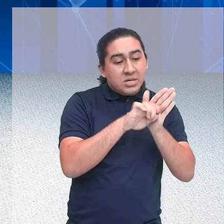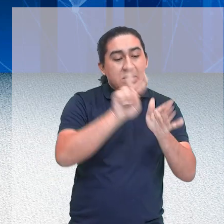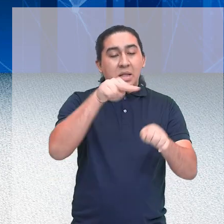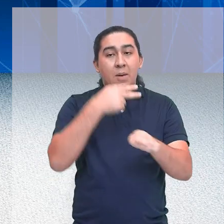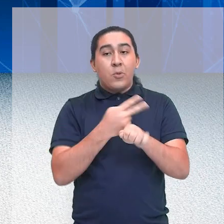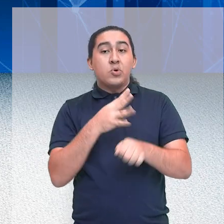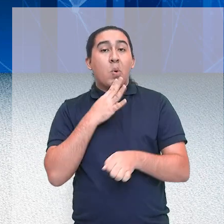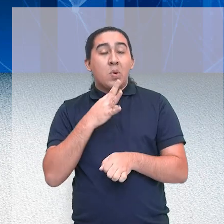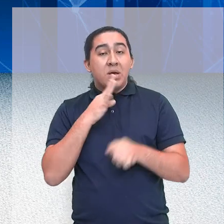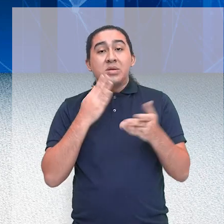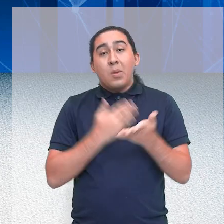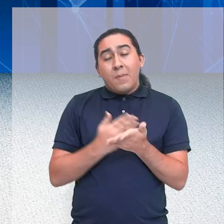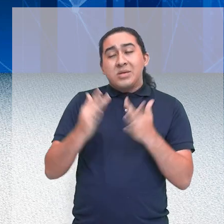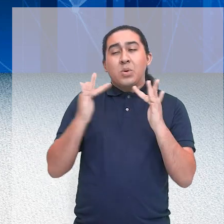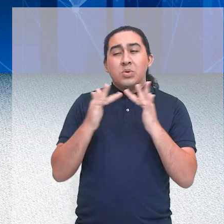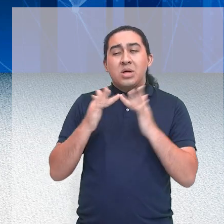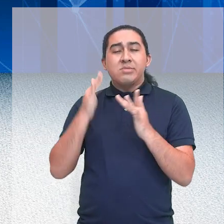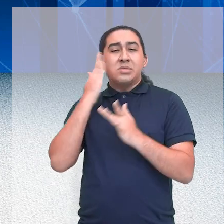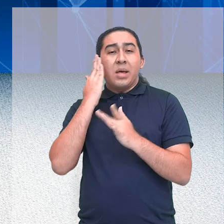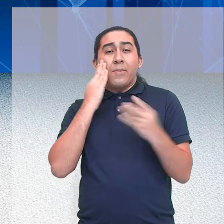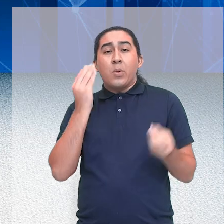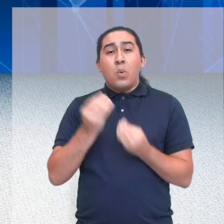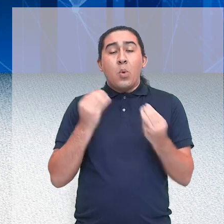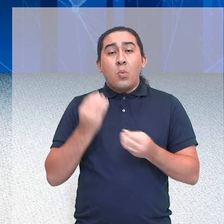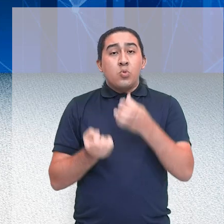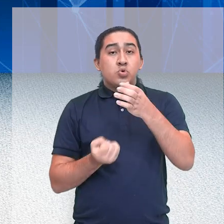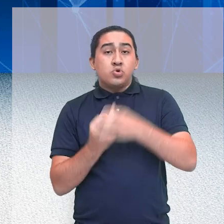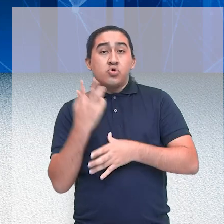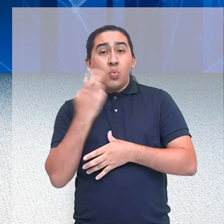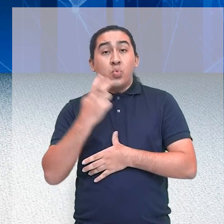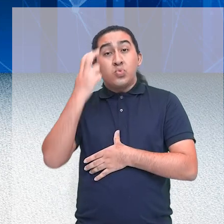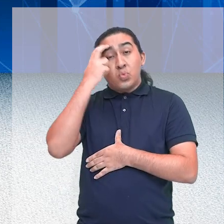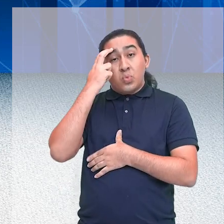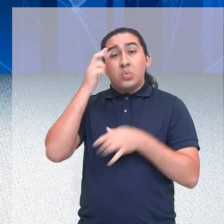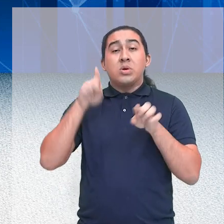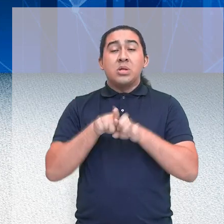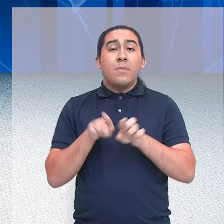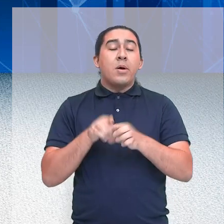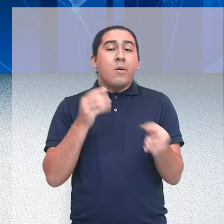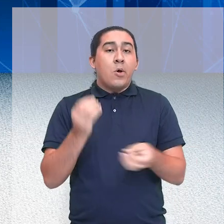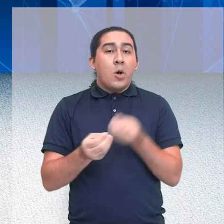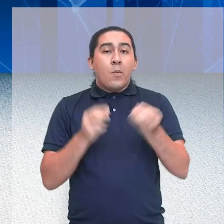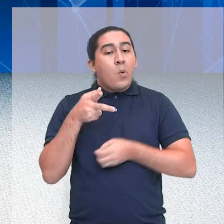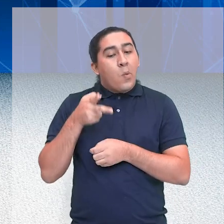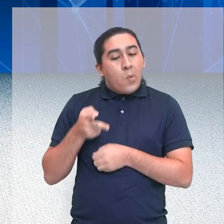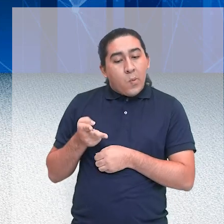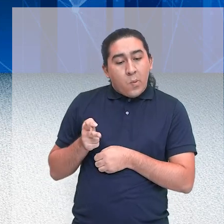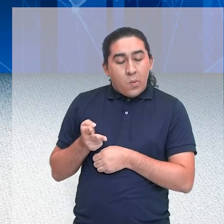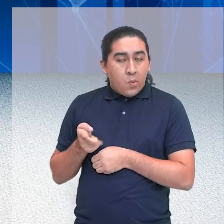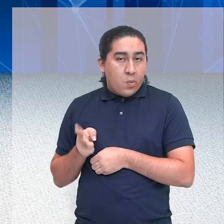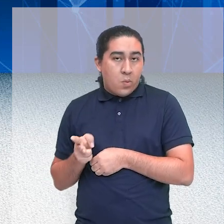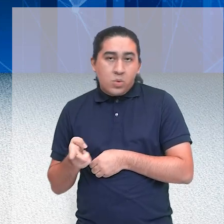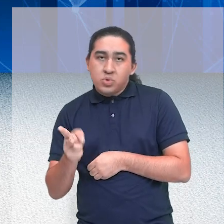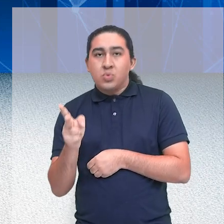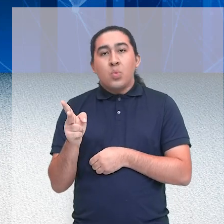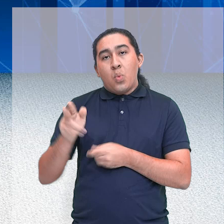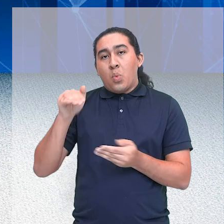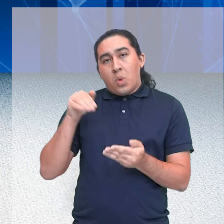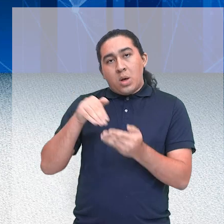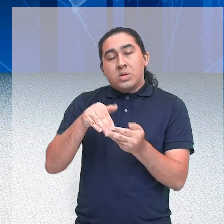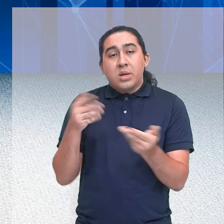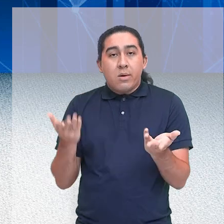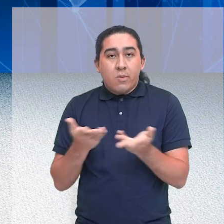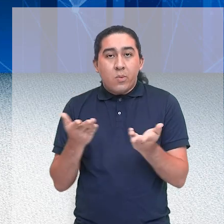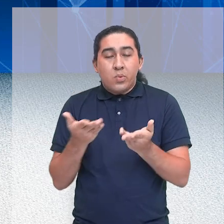conhecer, então, como é que surgiu essa cultura, né? Como é que ela tem se mantido ali constante durante